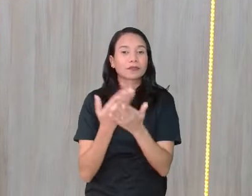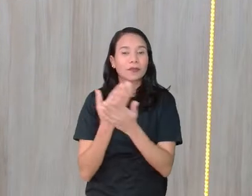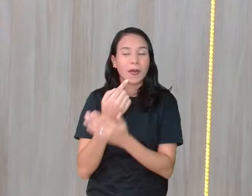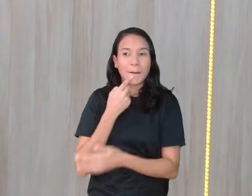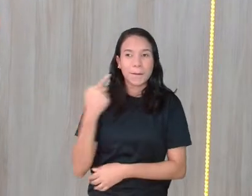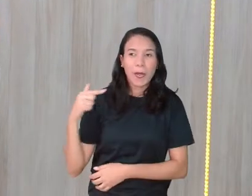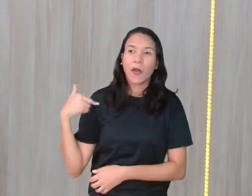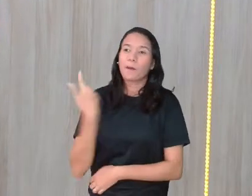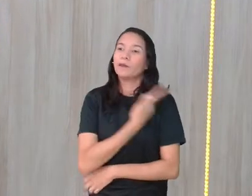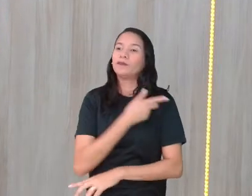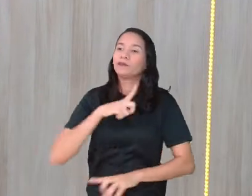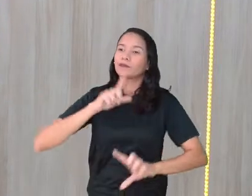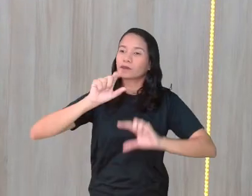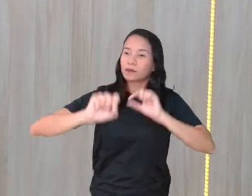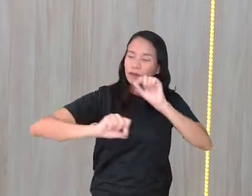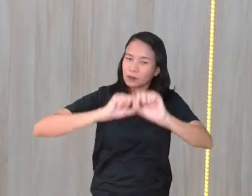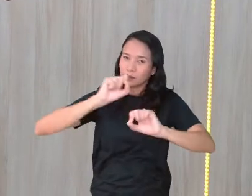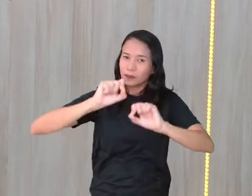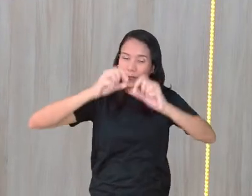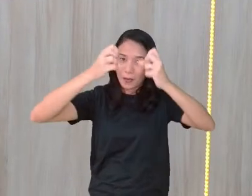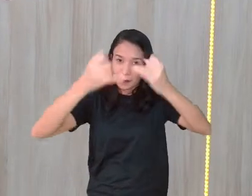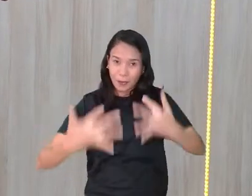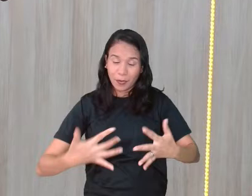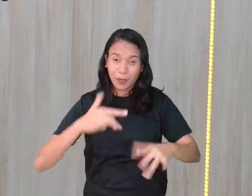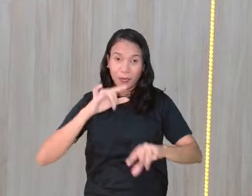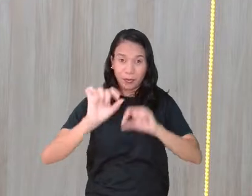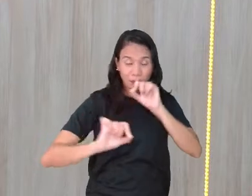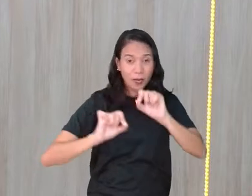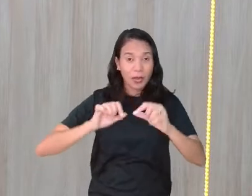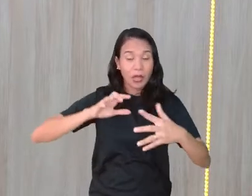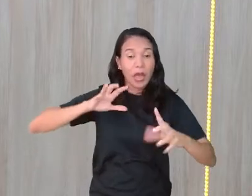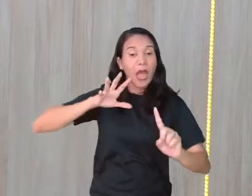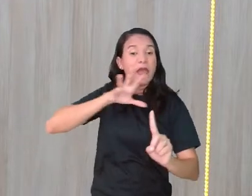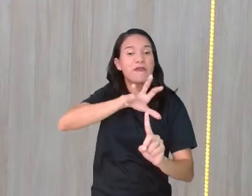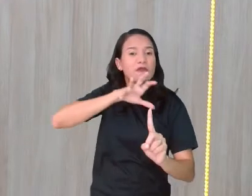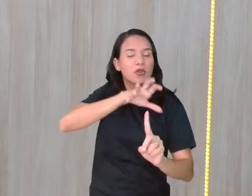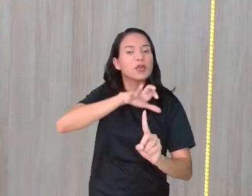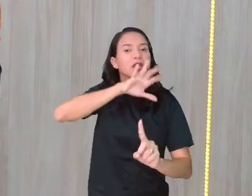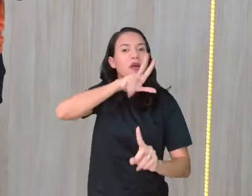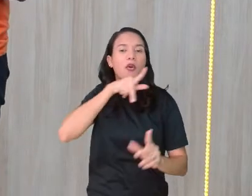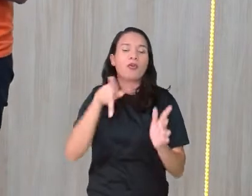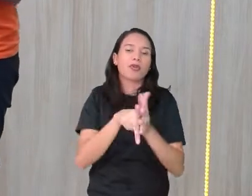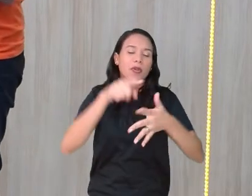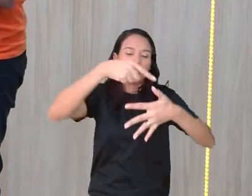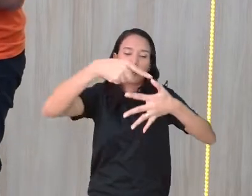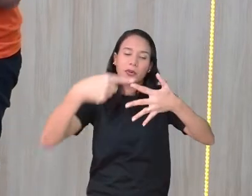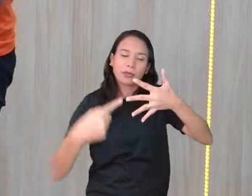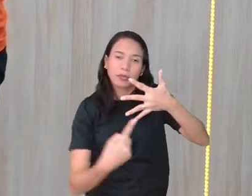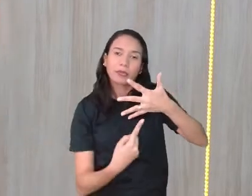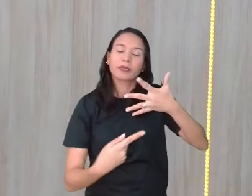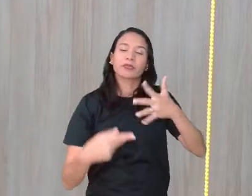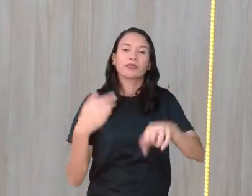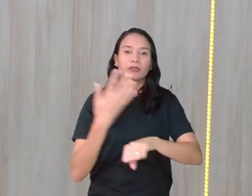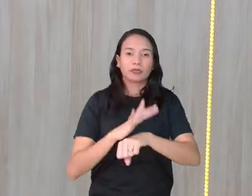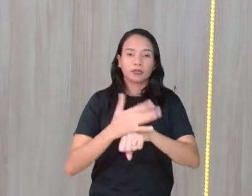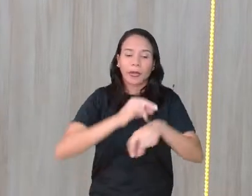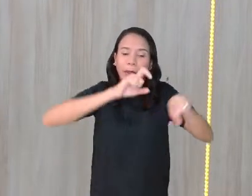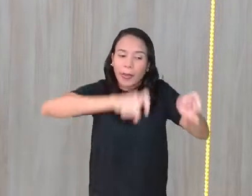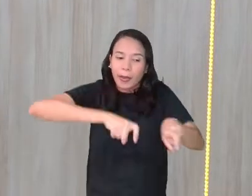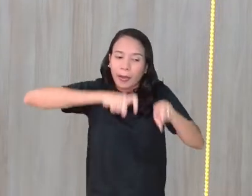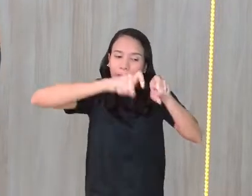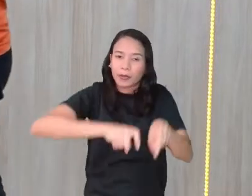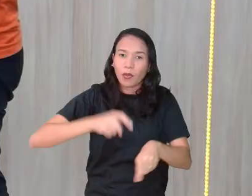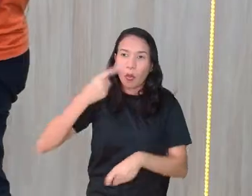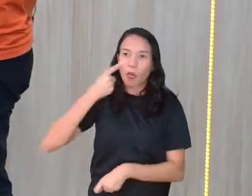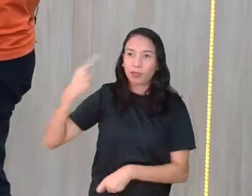passada a gente falou meio por alto, né, que são os impactos ambientais dessas atividades agrícolas. Então a gente